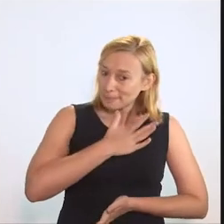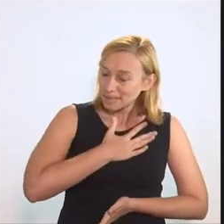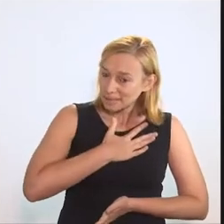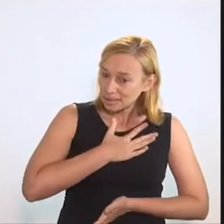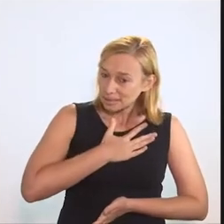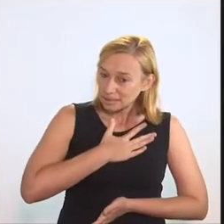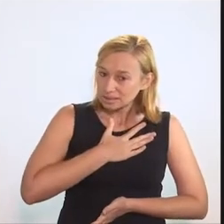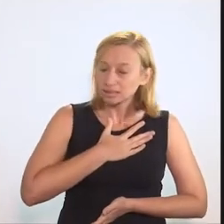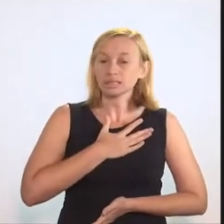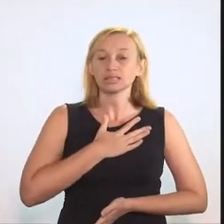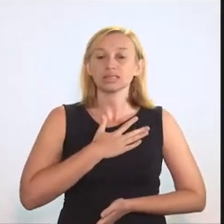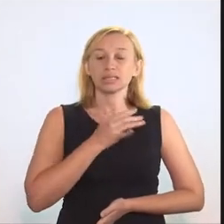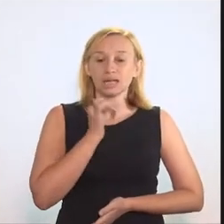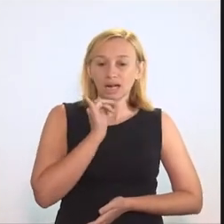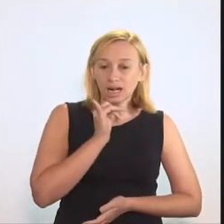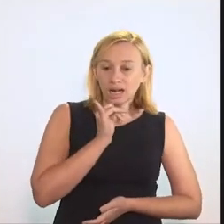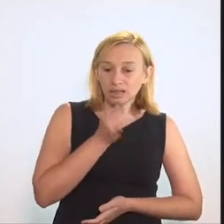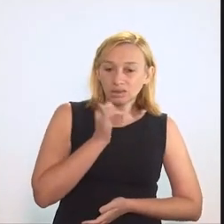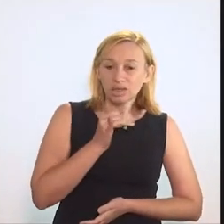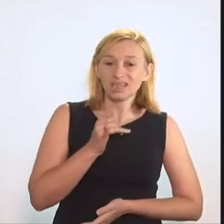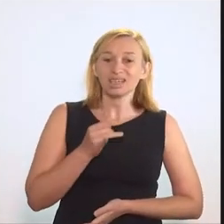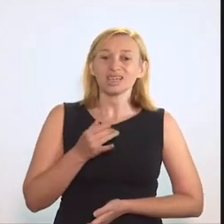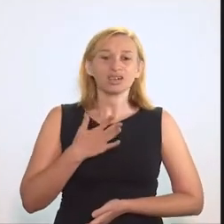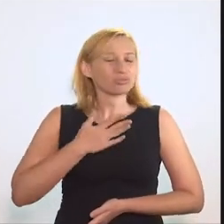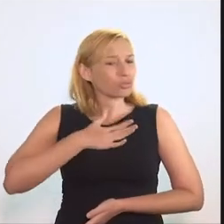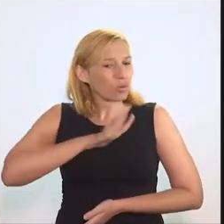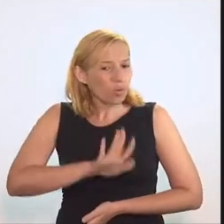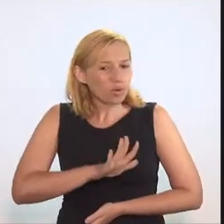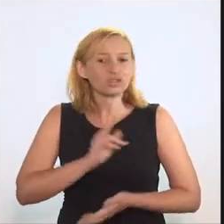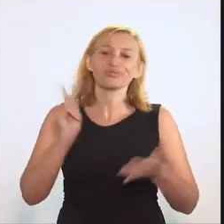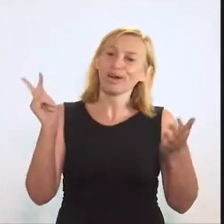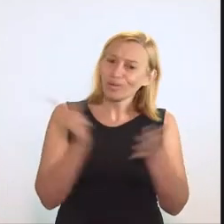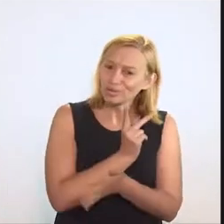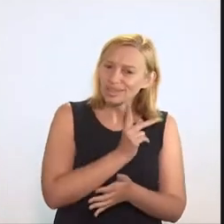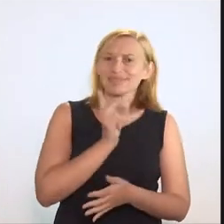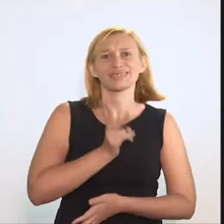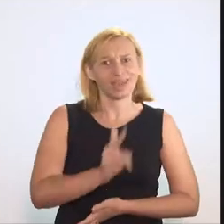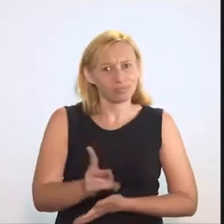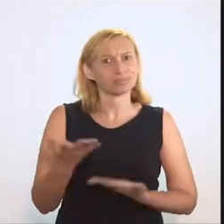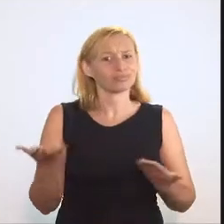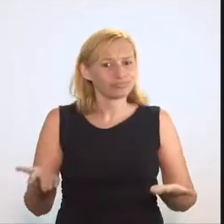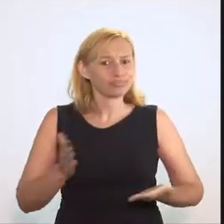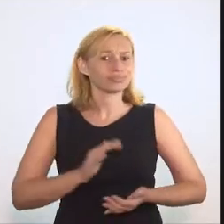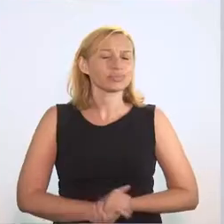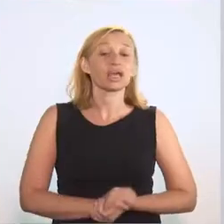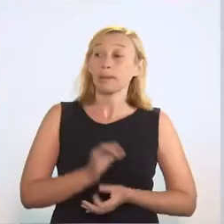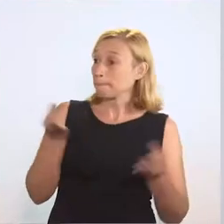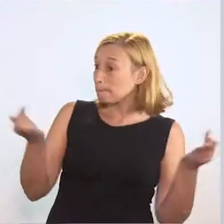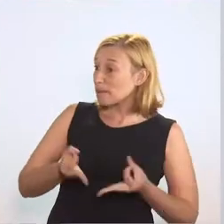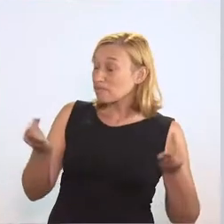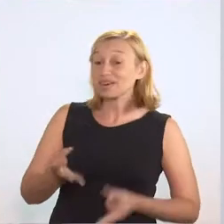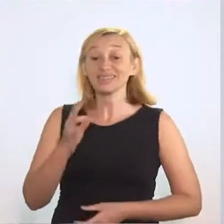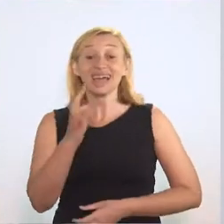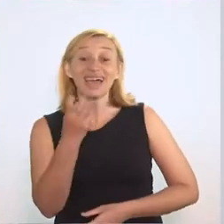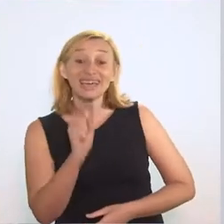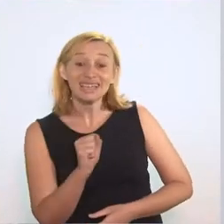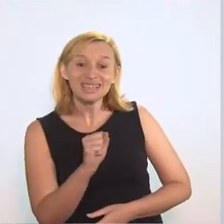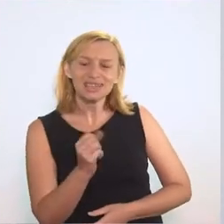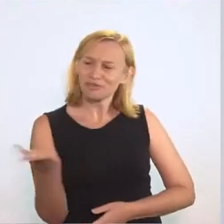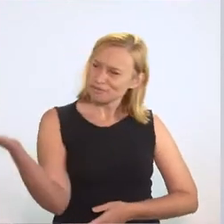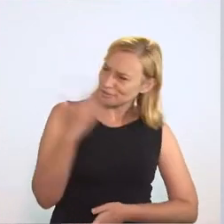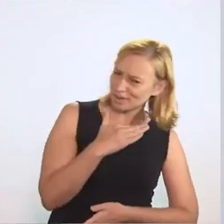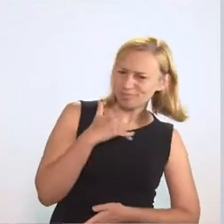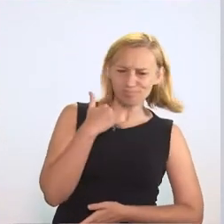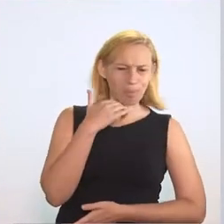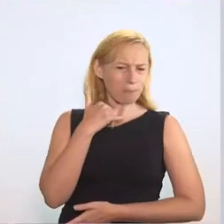mim, na minha vivência de jornalista, de redatora, é algo que me incomoda e que acontece a todo momento. Perfeito. Thaísa, vem